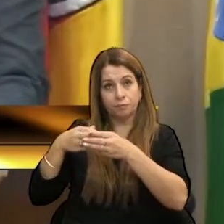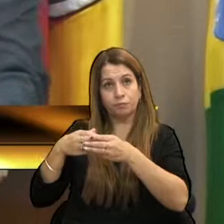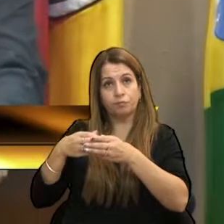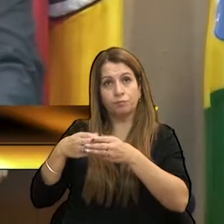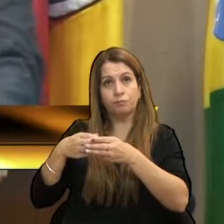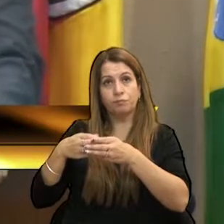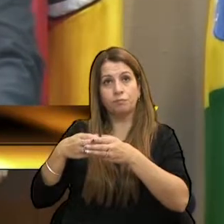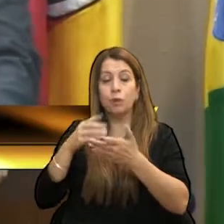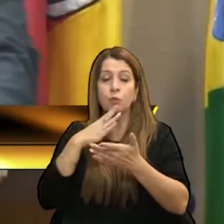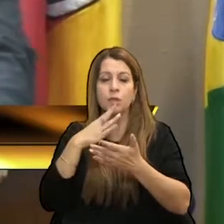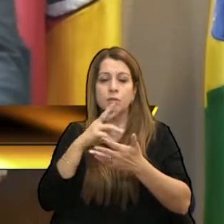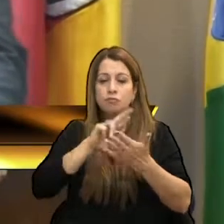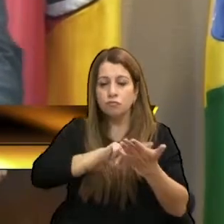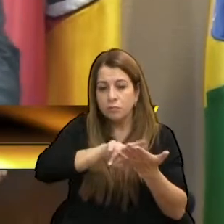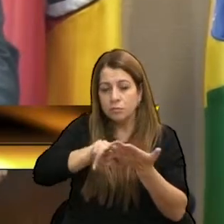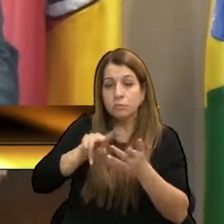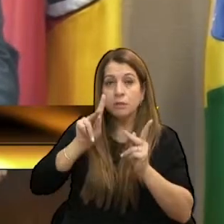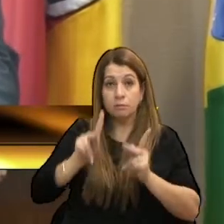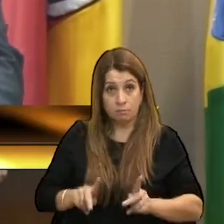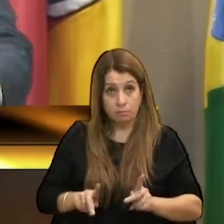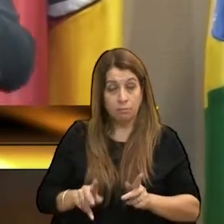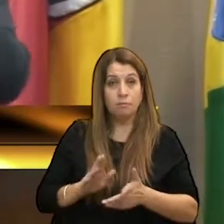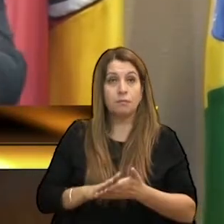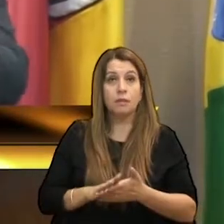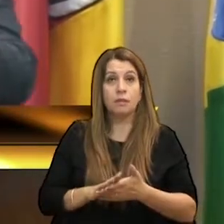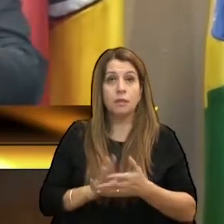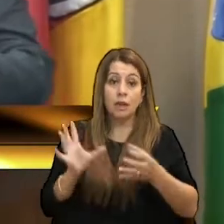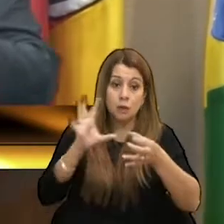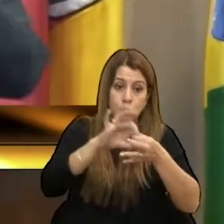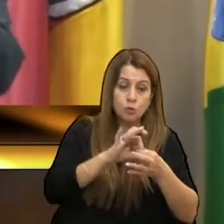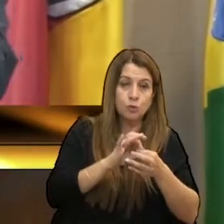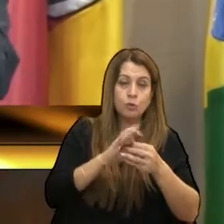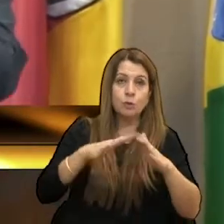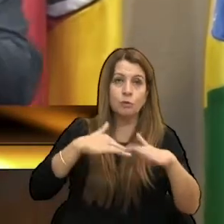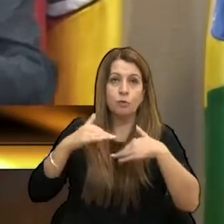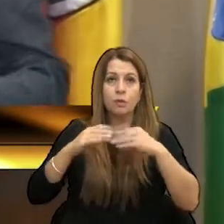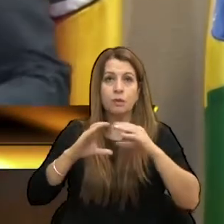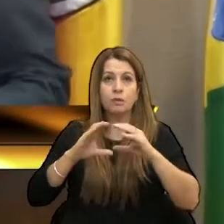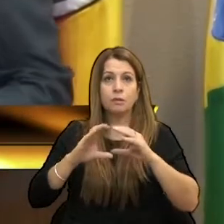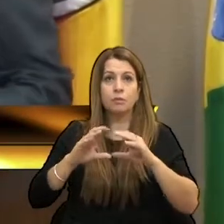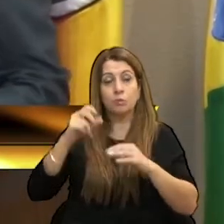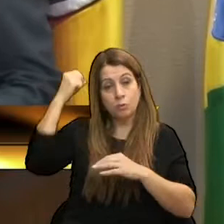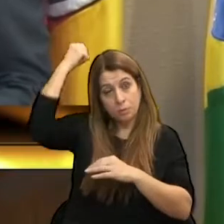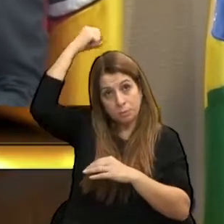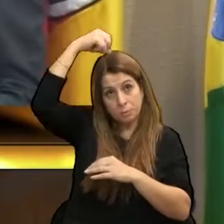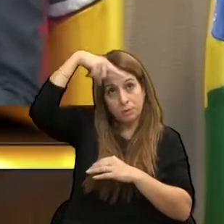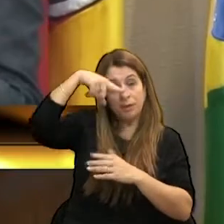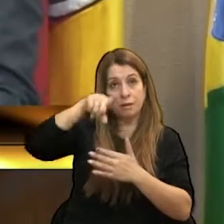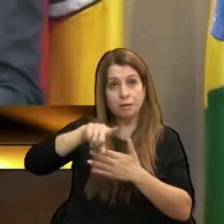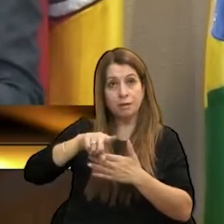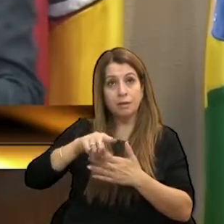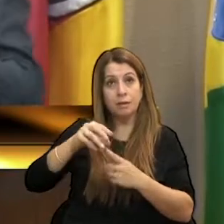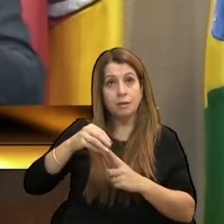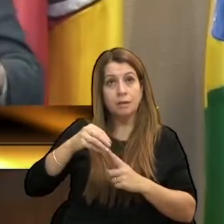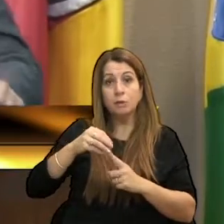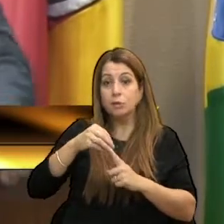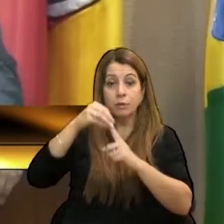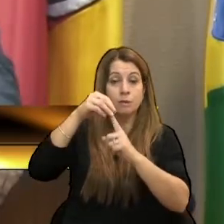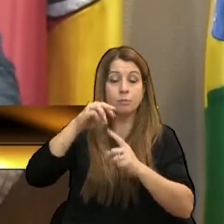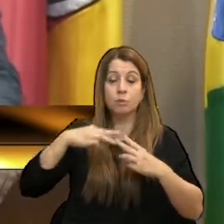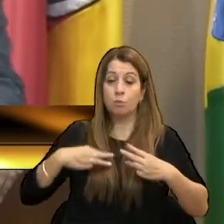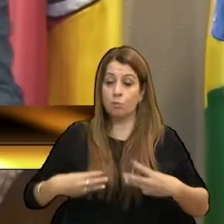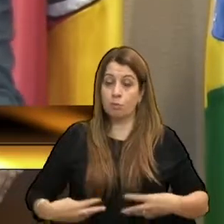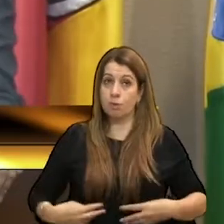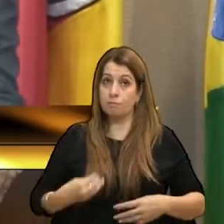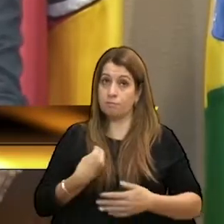conhecendo diversas pessoas que se associam ao movimento espírita, têm como referência de princípios morais para a sua